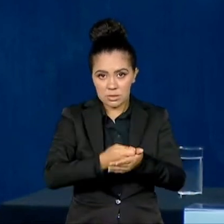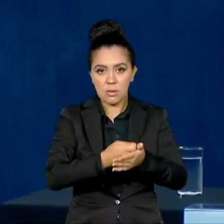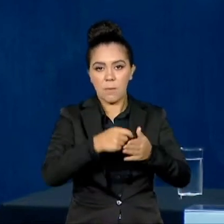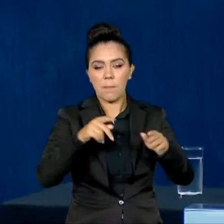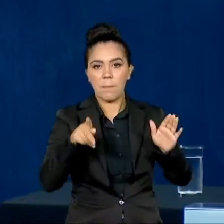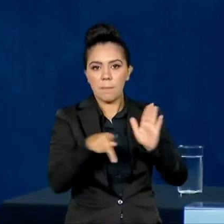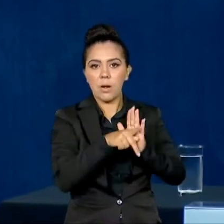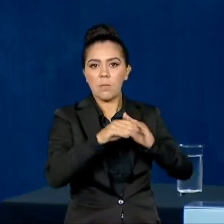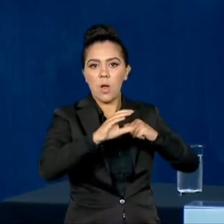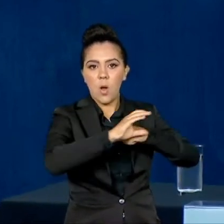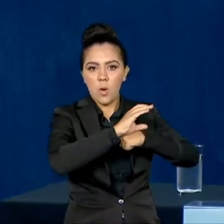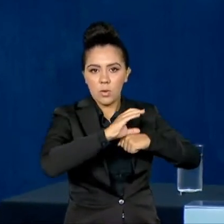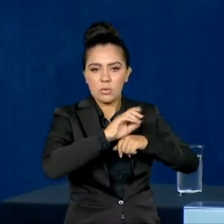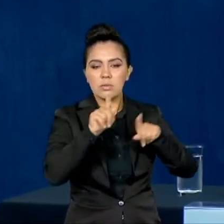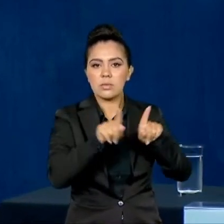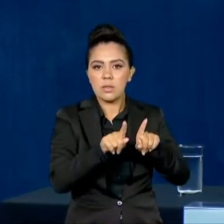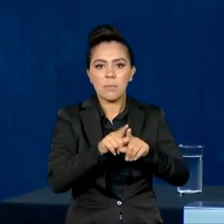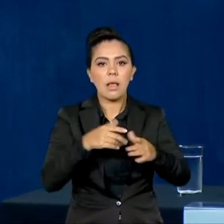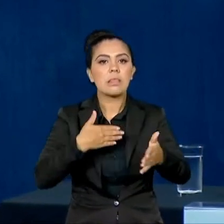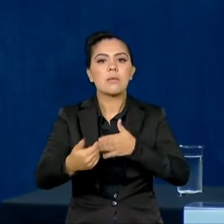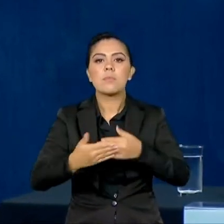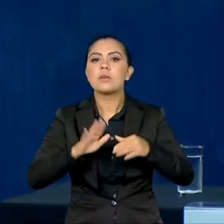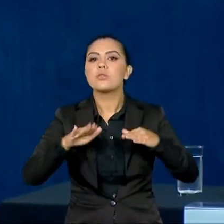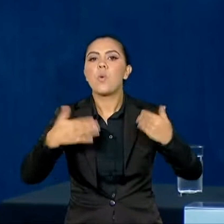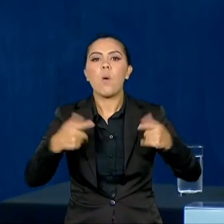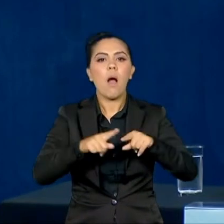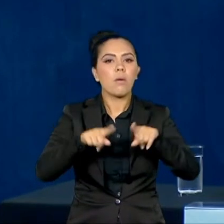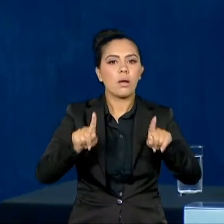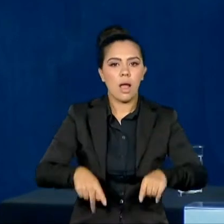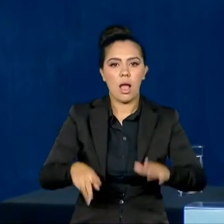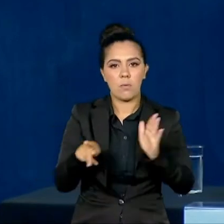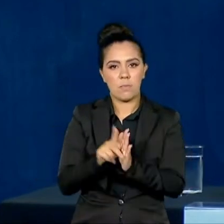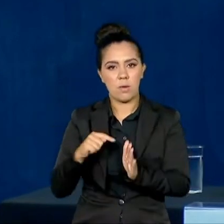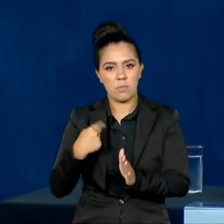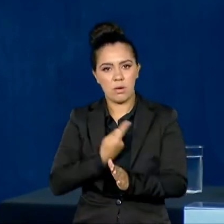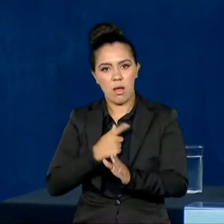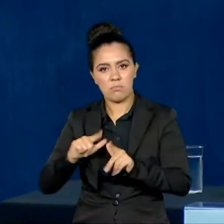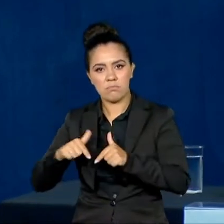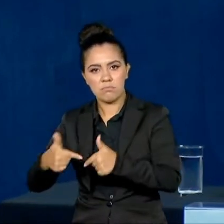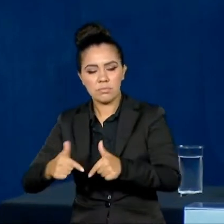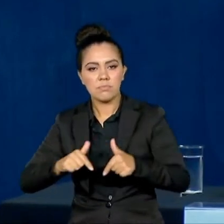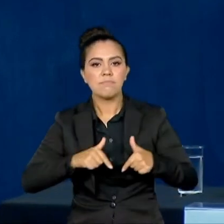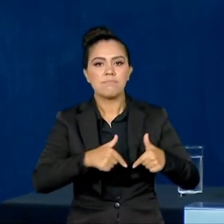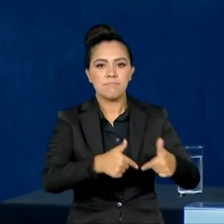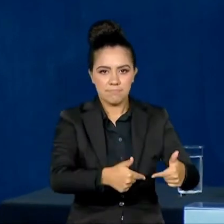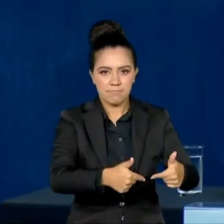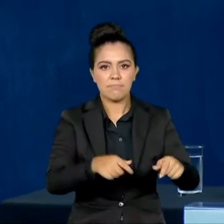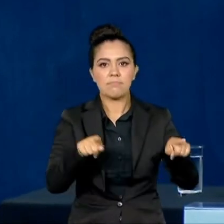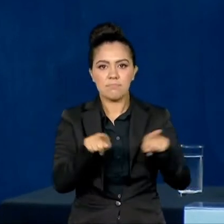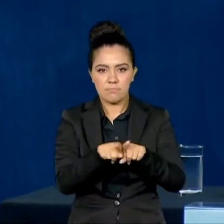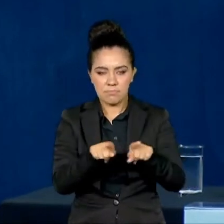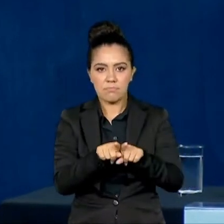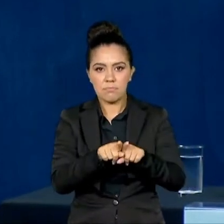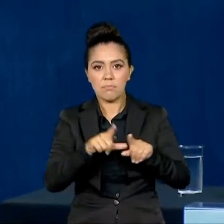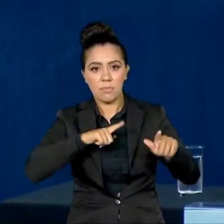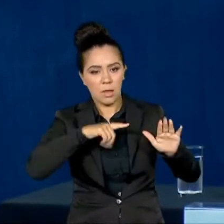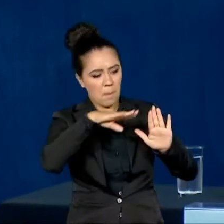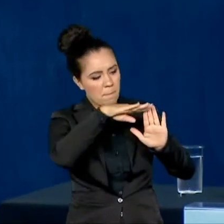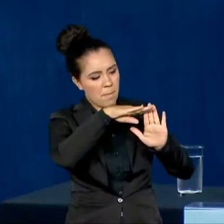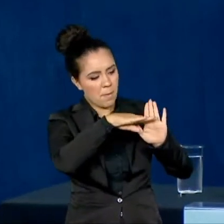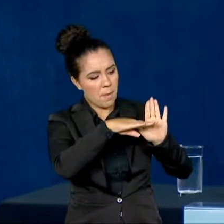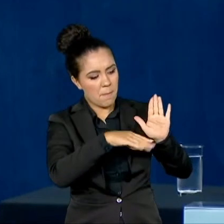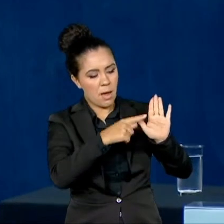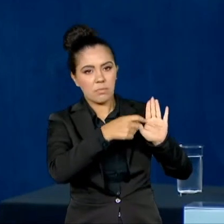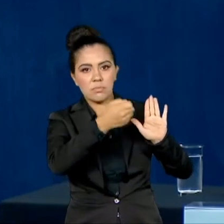independentes no exercício das nossas funções, formamos também, em virtude do desenho constitucional que nos define,